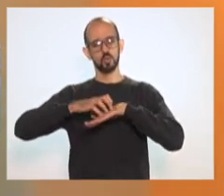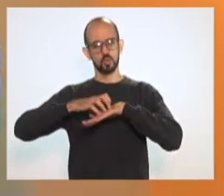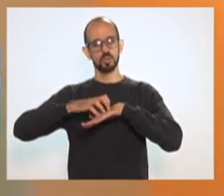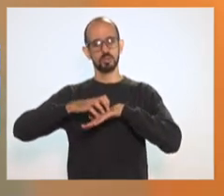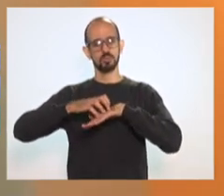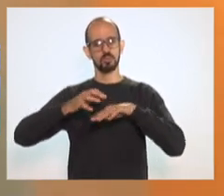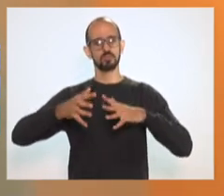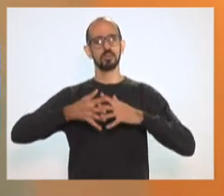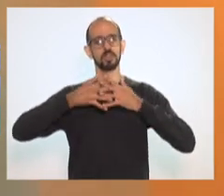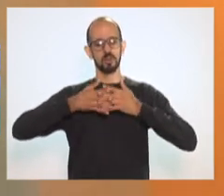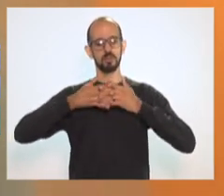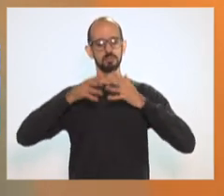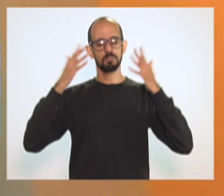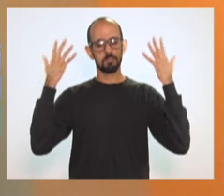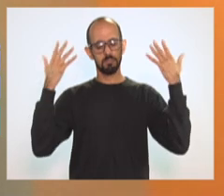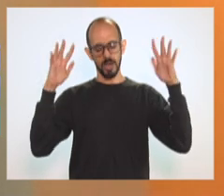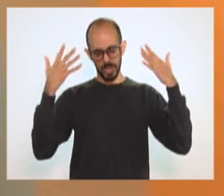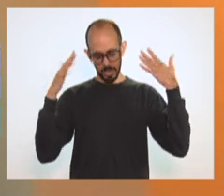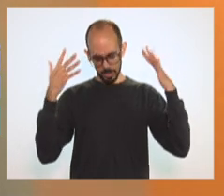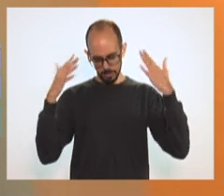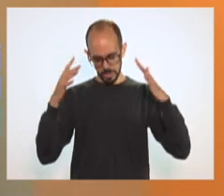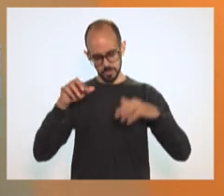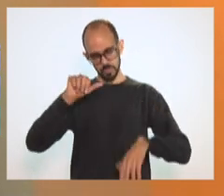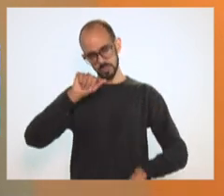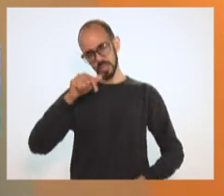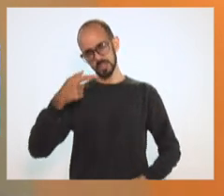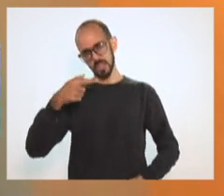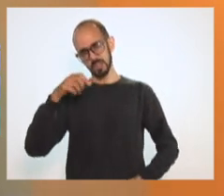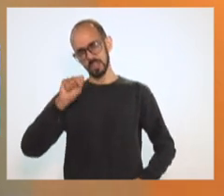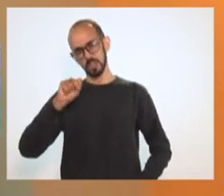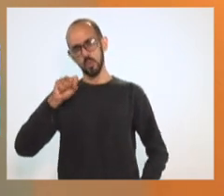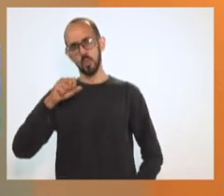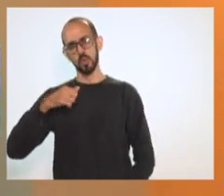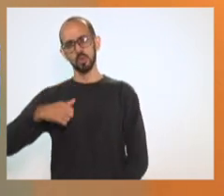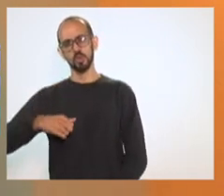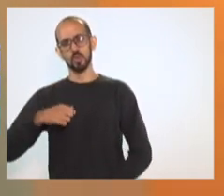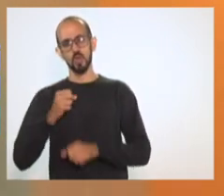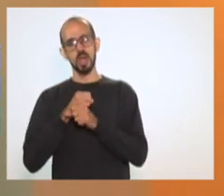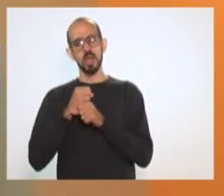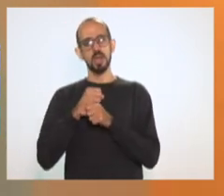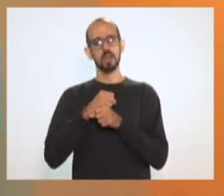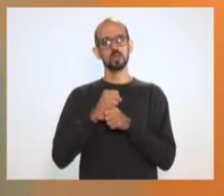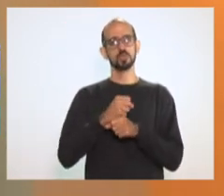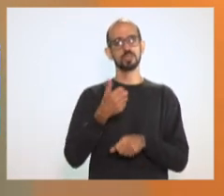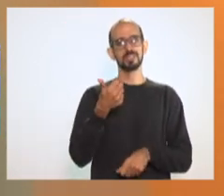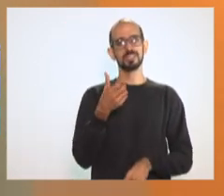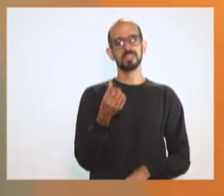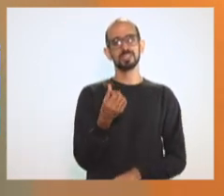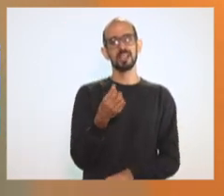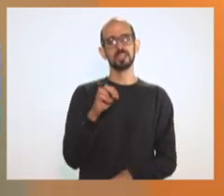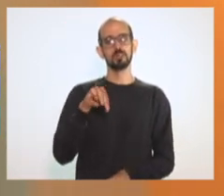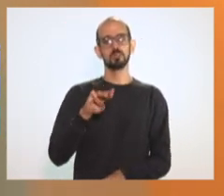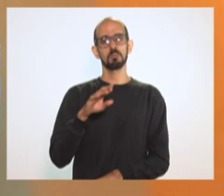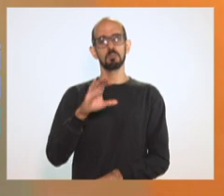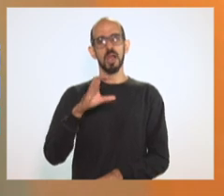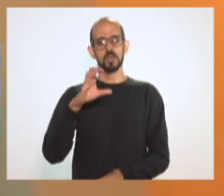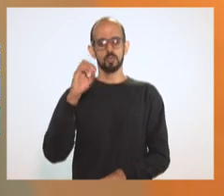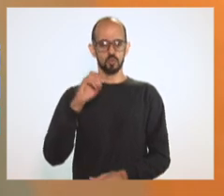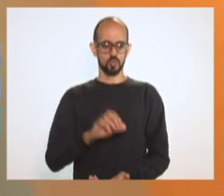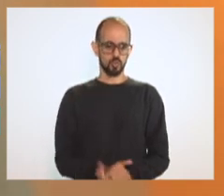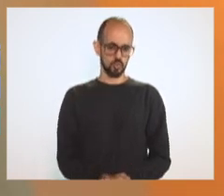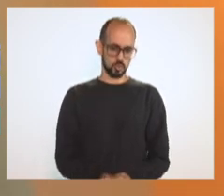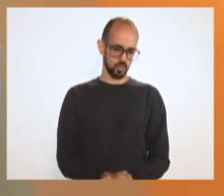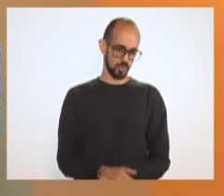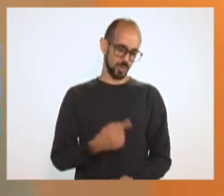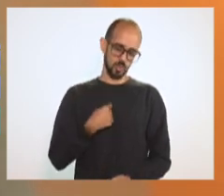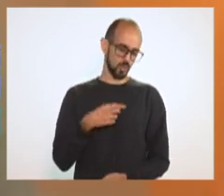parabenizar Petrópolis pelos seus 178 anos completados hoje dia 16 de março obrigado presidente não usei nem os 5 minutos